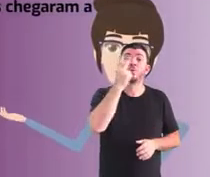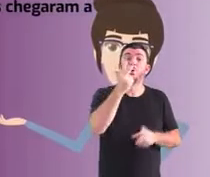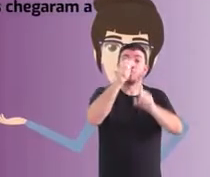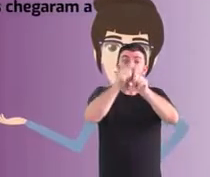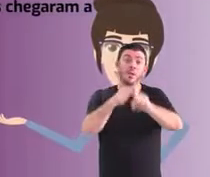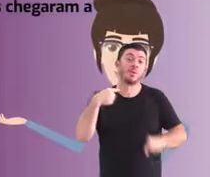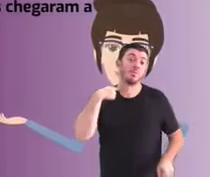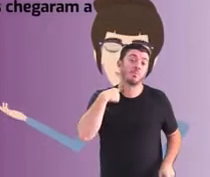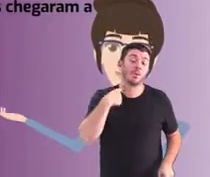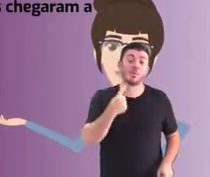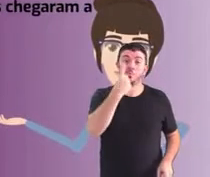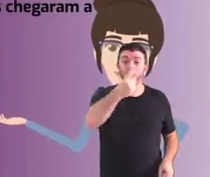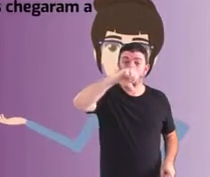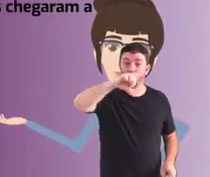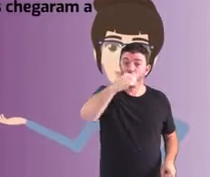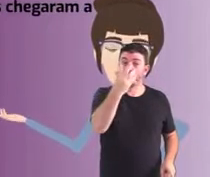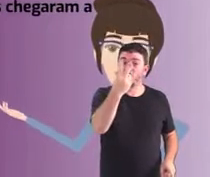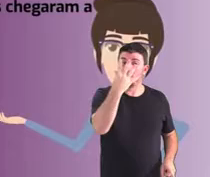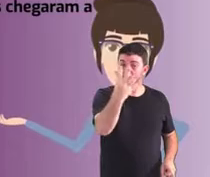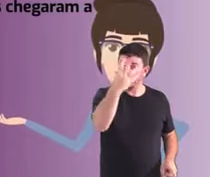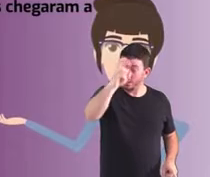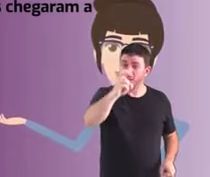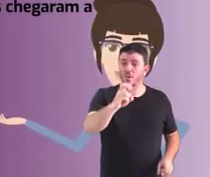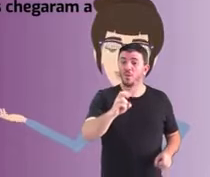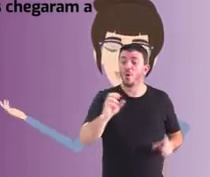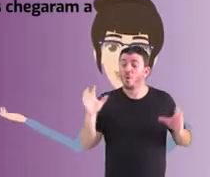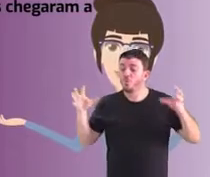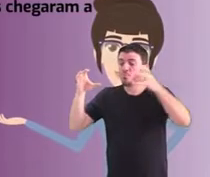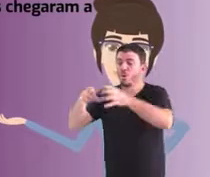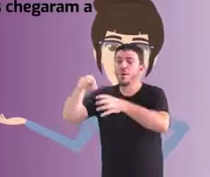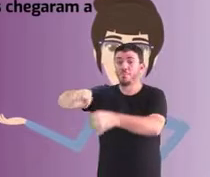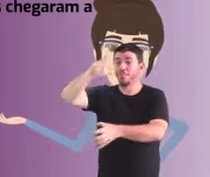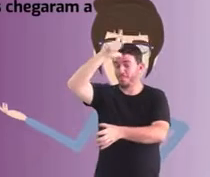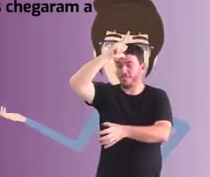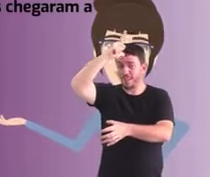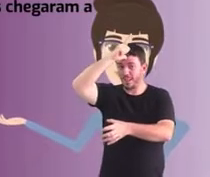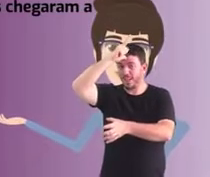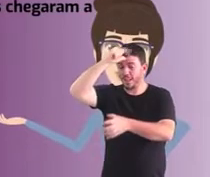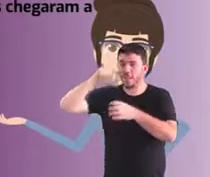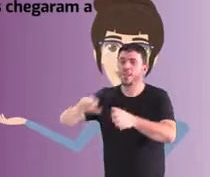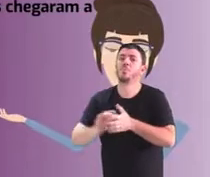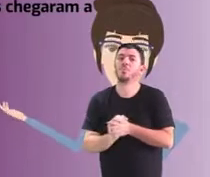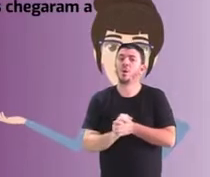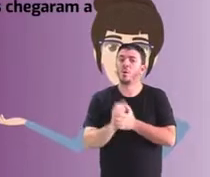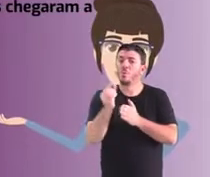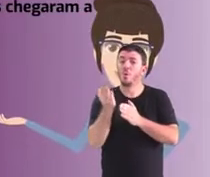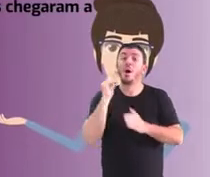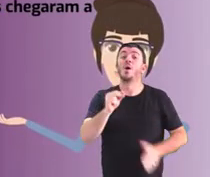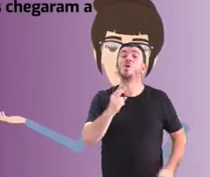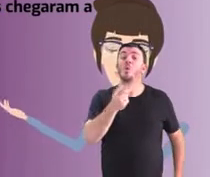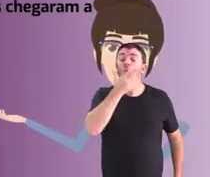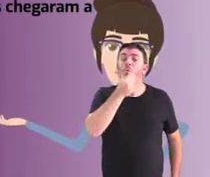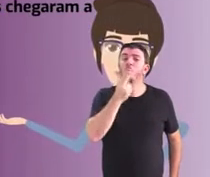aliados chegaram a Berlim. Acredita-se que dias antes, Hitler havia cometido